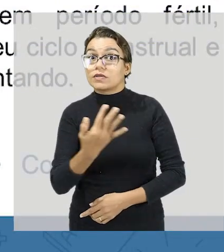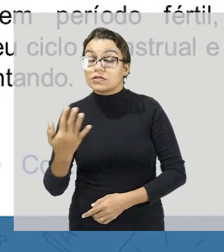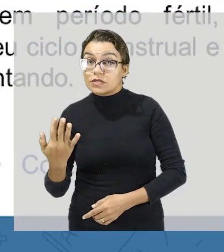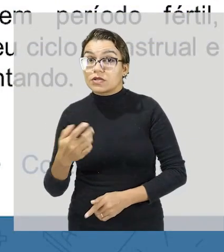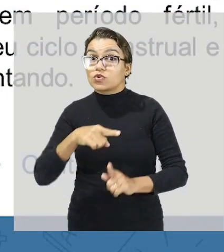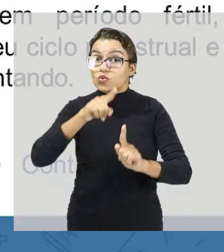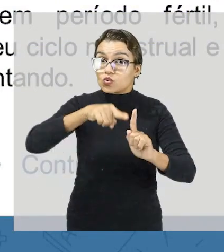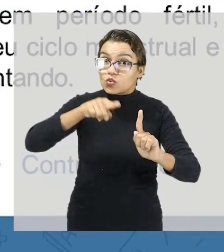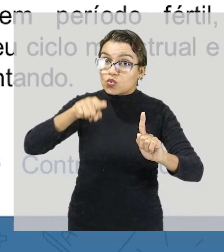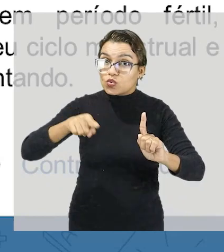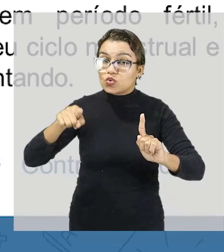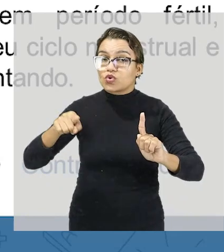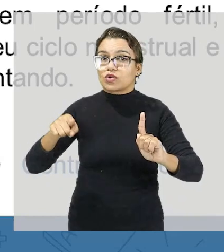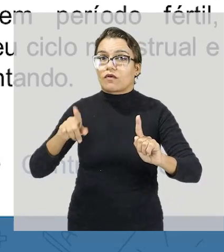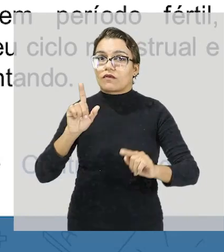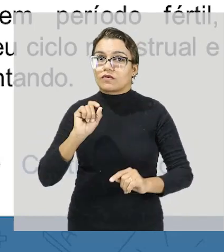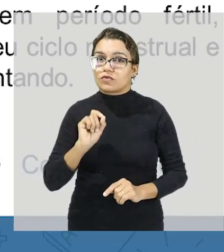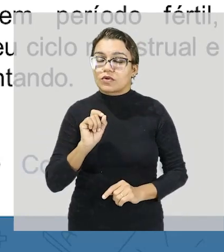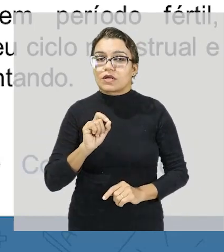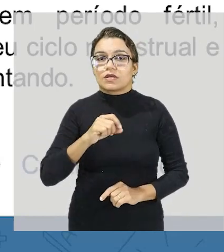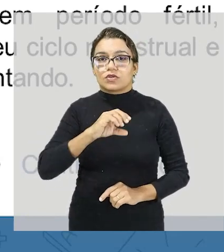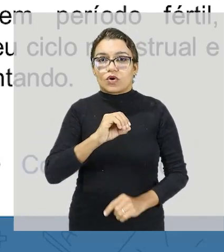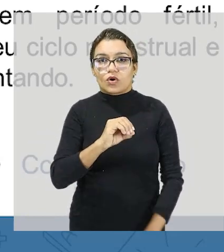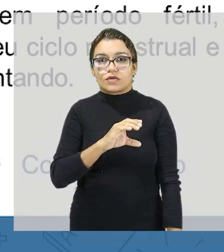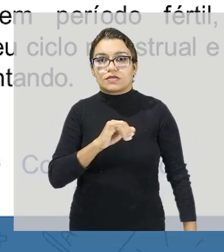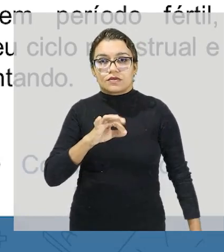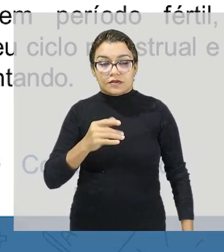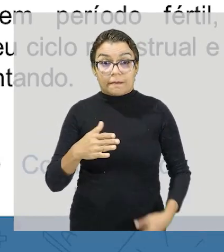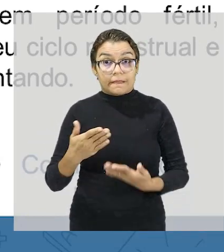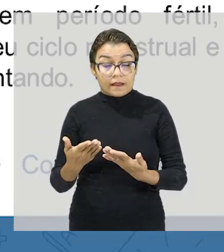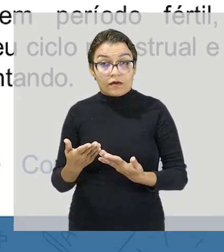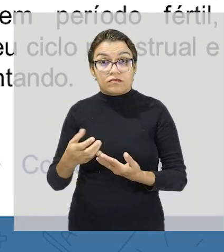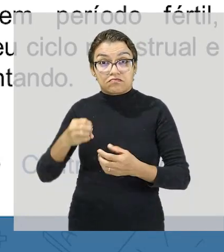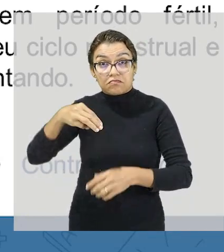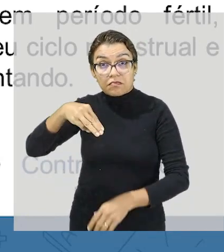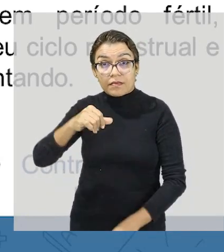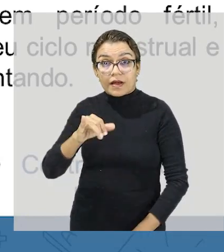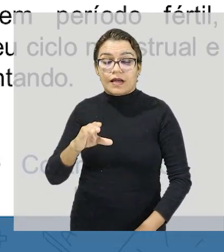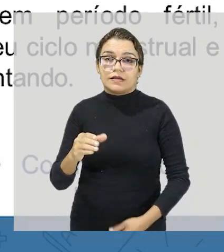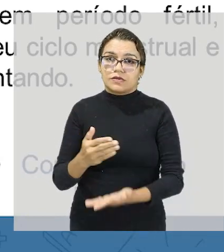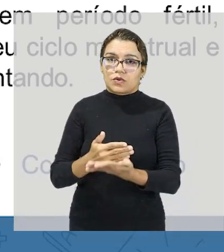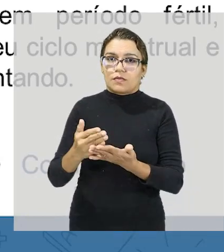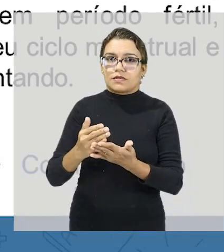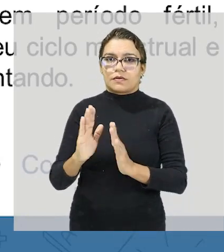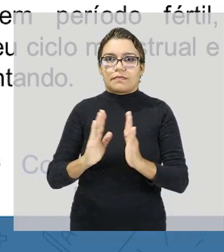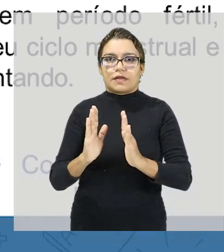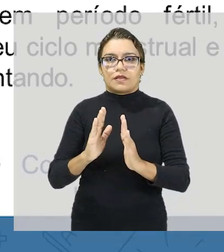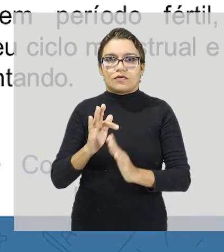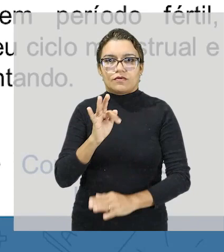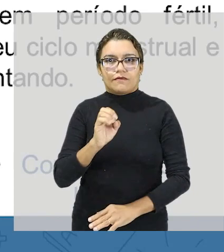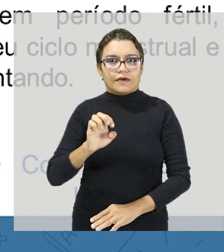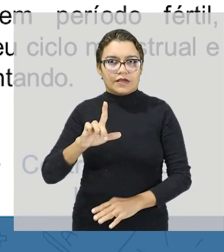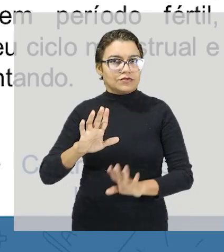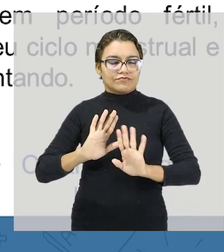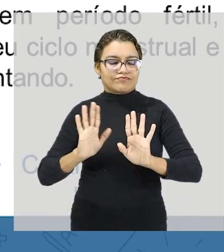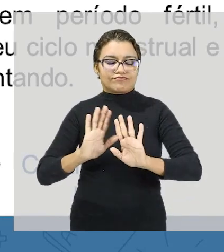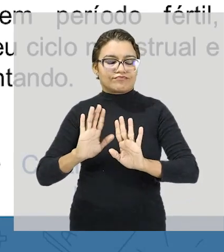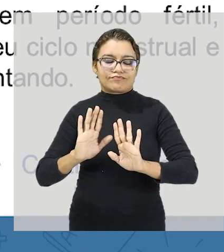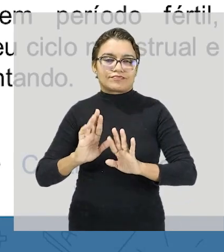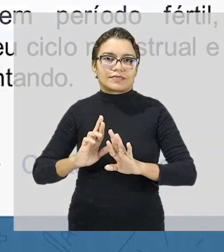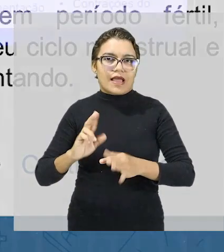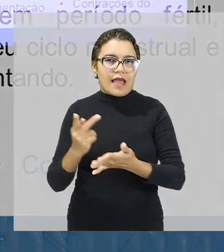de ocitocina. E o que ele está dizendo ali? Márcia está entrando no período fértil. Está errado isso aí, tá? Não,